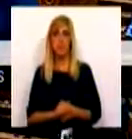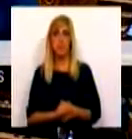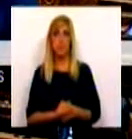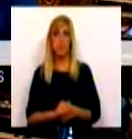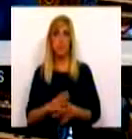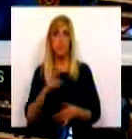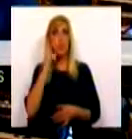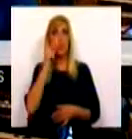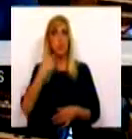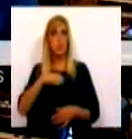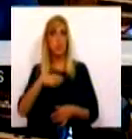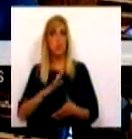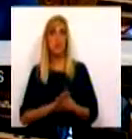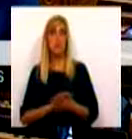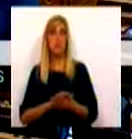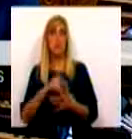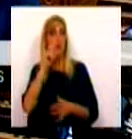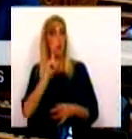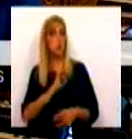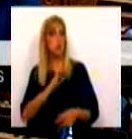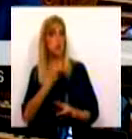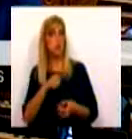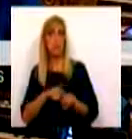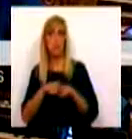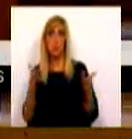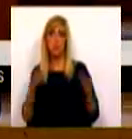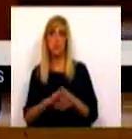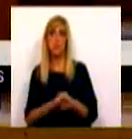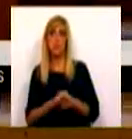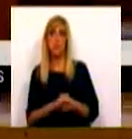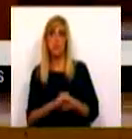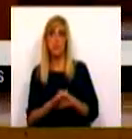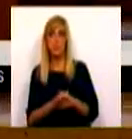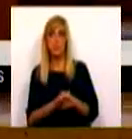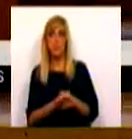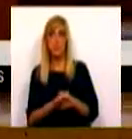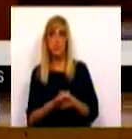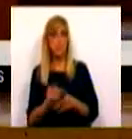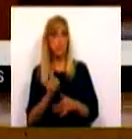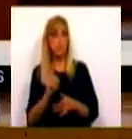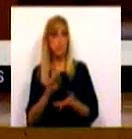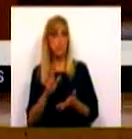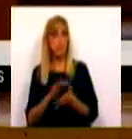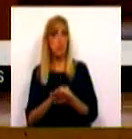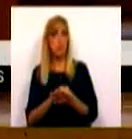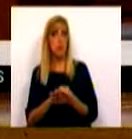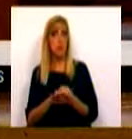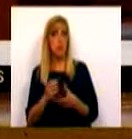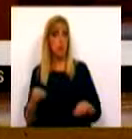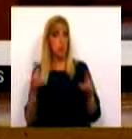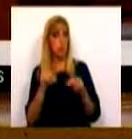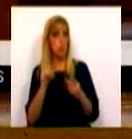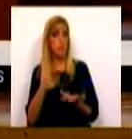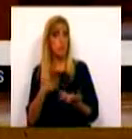Senhor Presidente, senhoras e senhores deputados, não foram nem são novidades